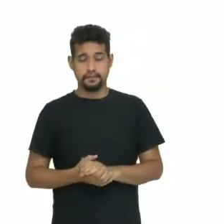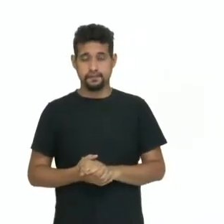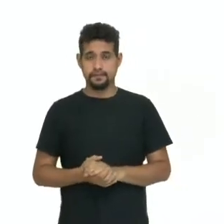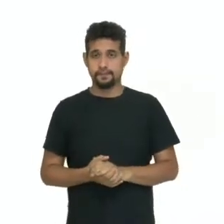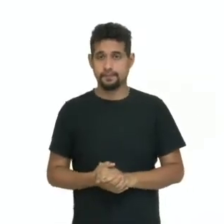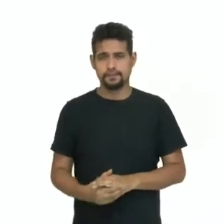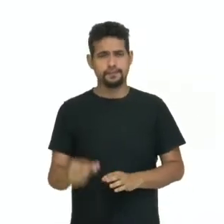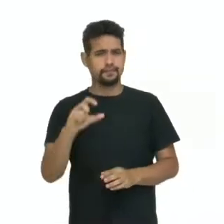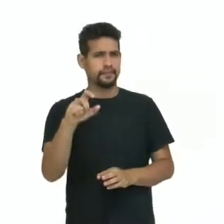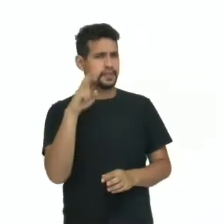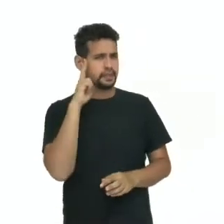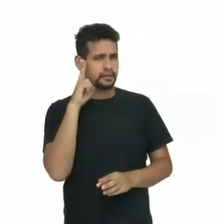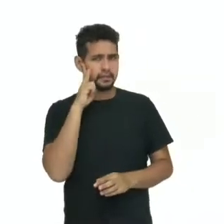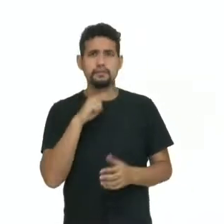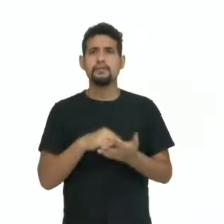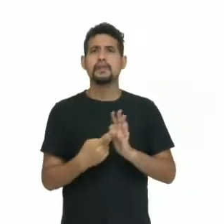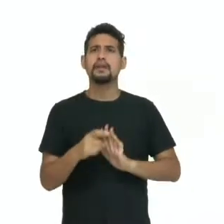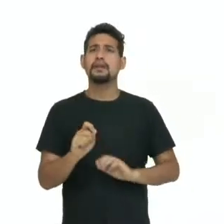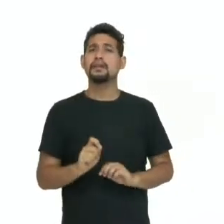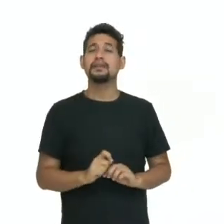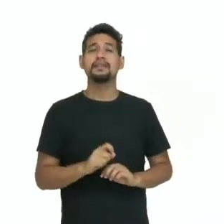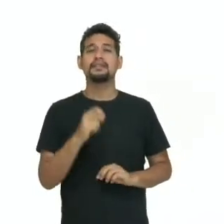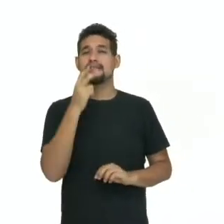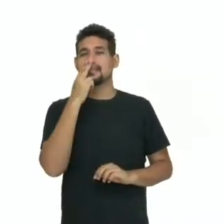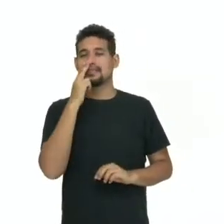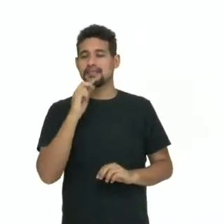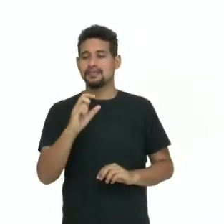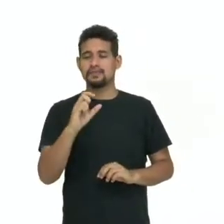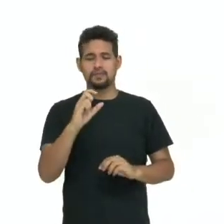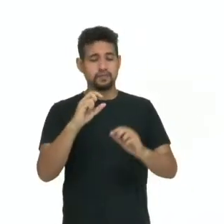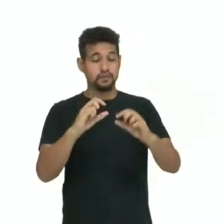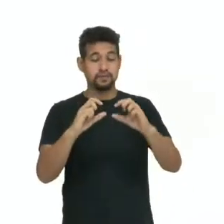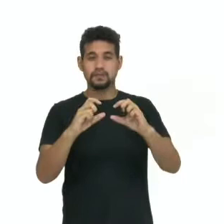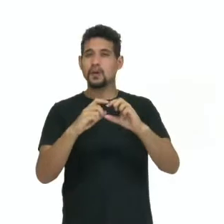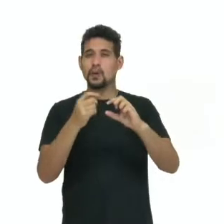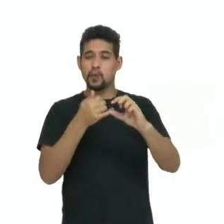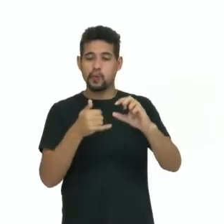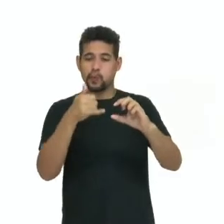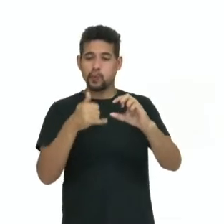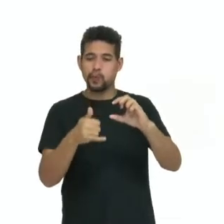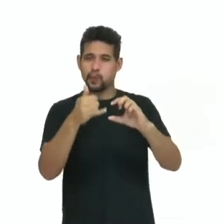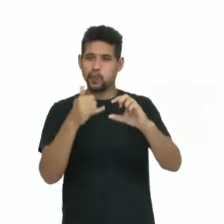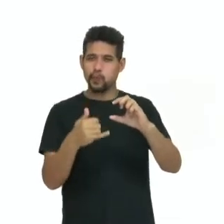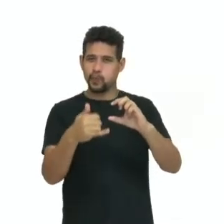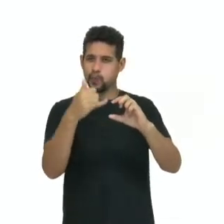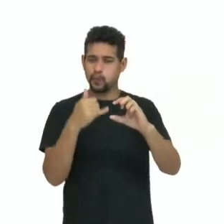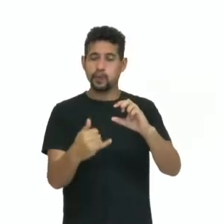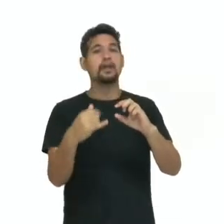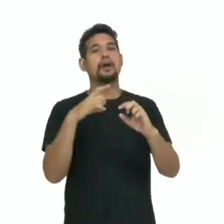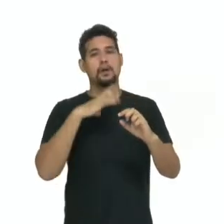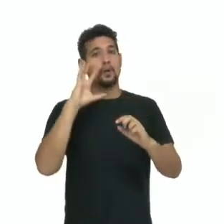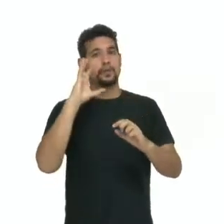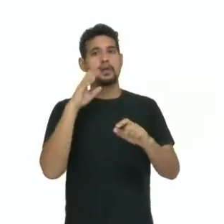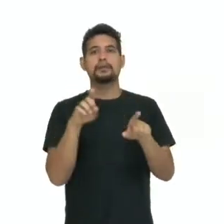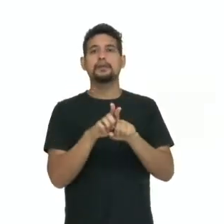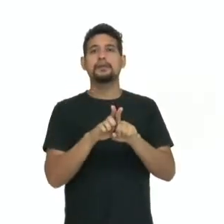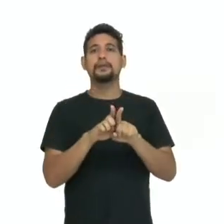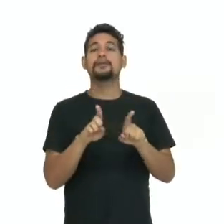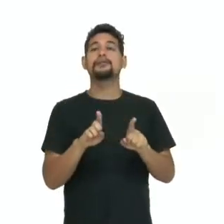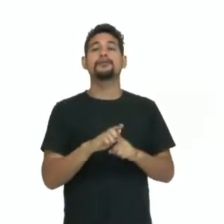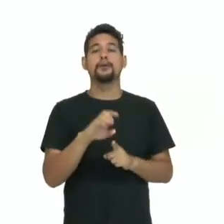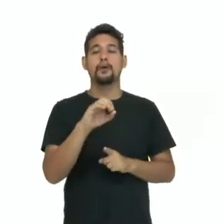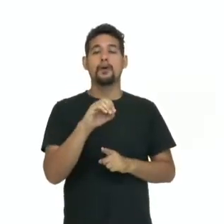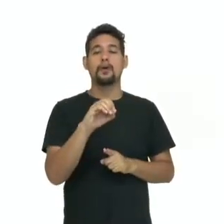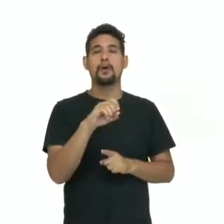se vocês lembram, são como mini-usinas portáteis, pois funcionam por meio de reações espontâneas de